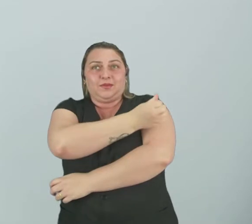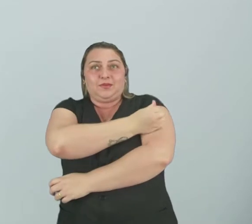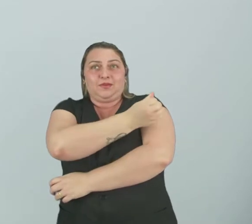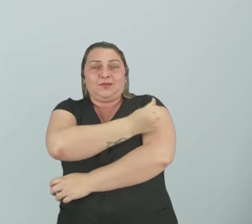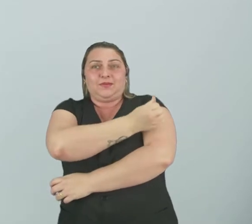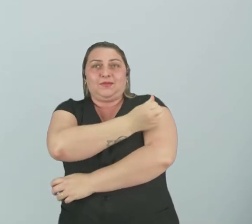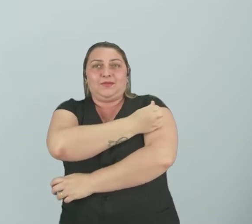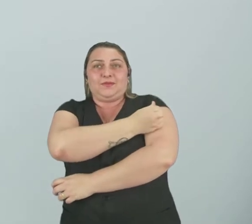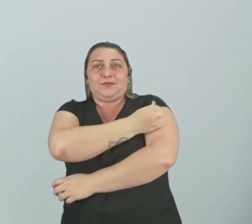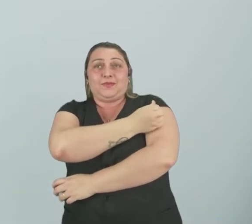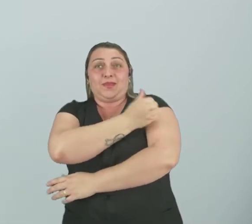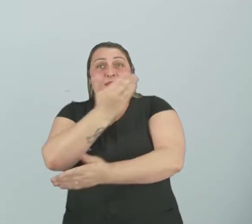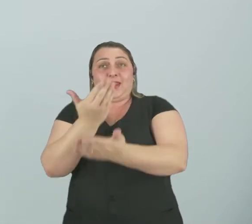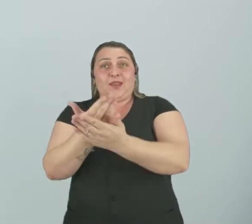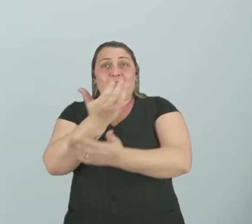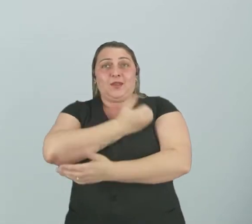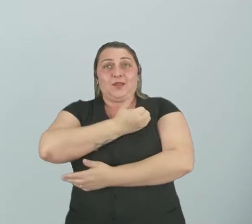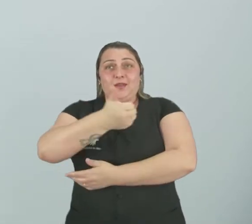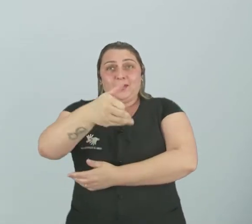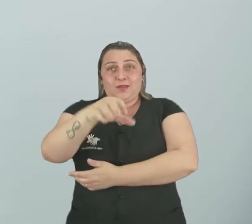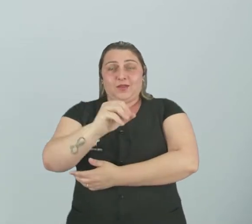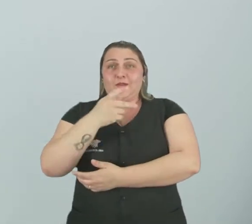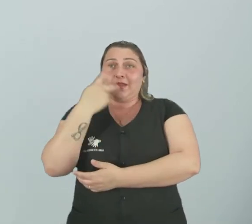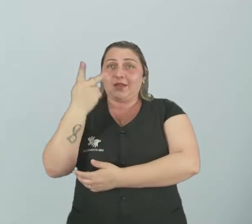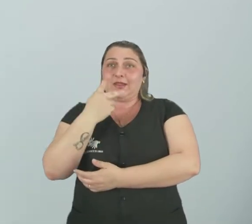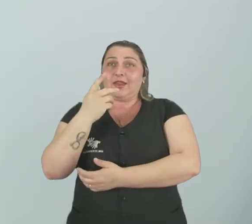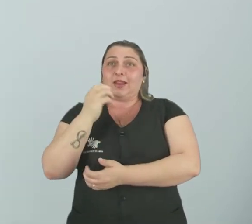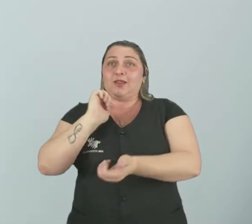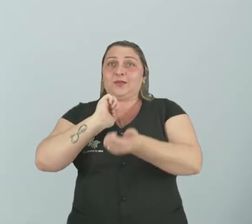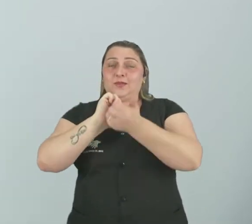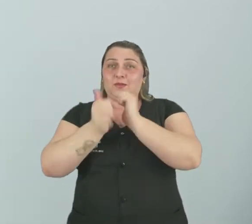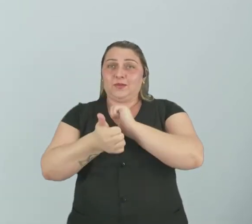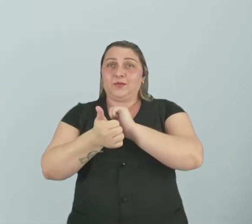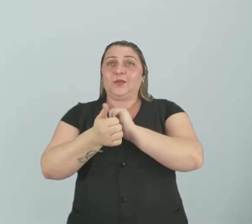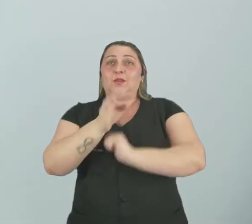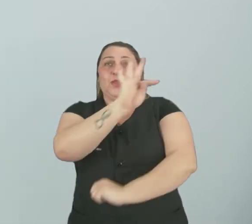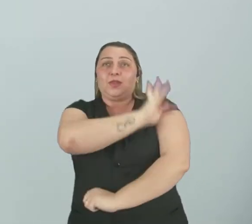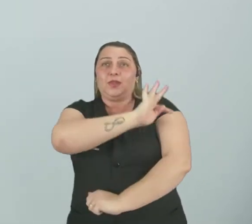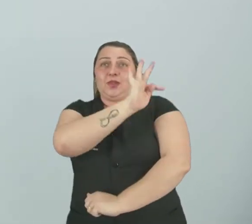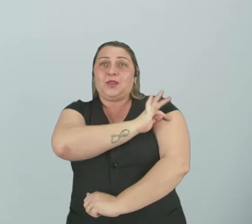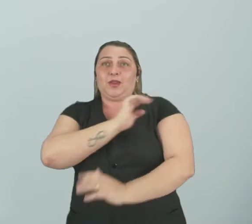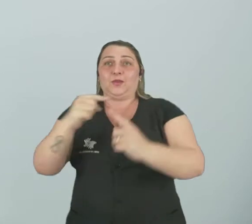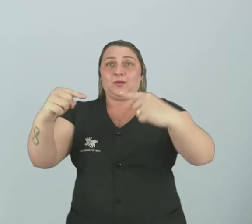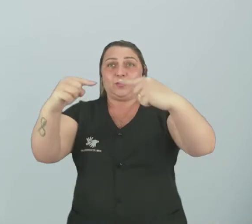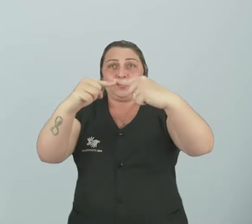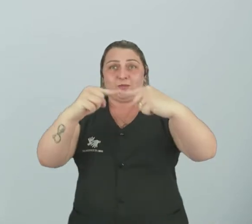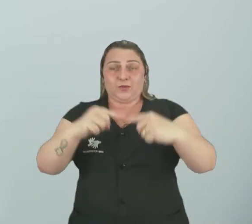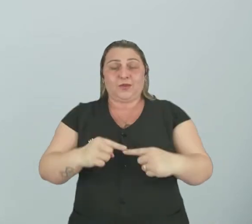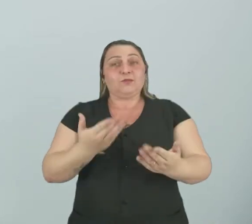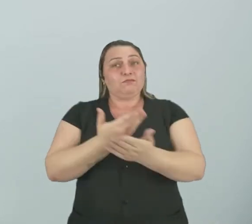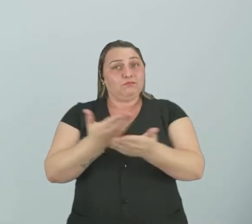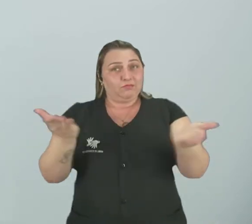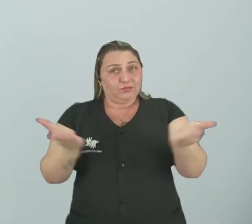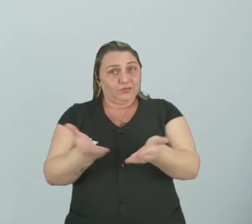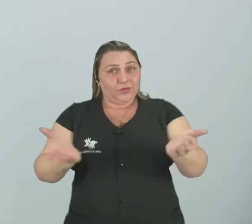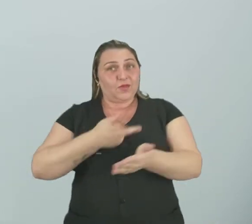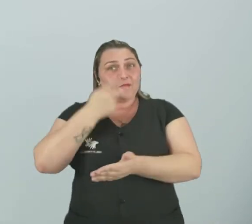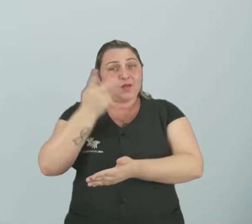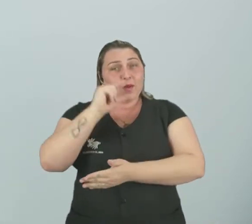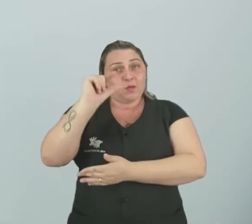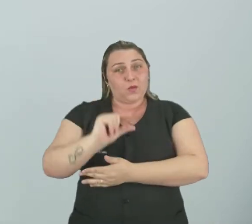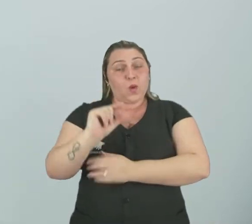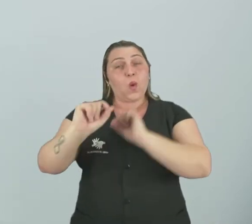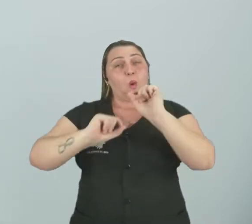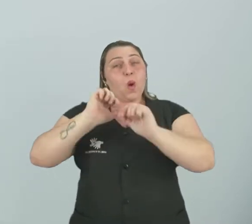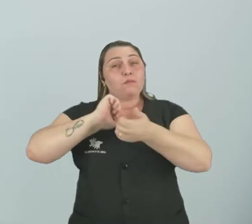E a gente vai para a aula 10 e vamos falar sobre os esportes técnico-combinatórios. E nessa aula de hoje, a gente vai falar um pouquinho o que